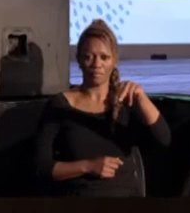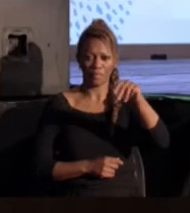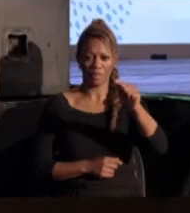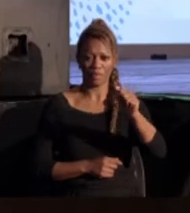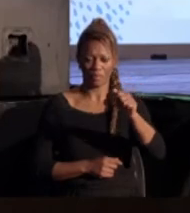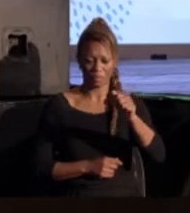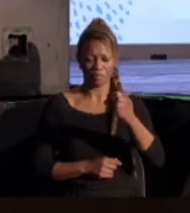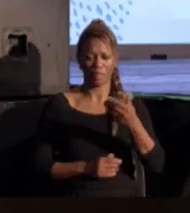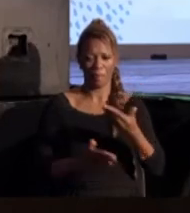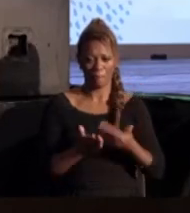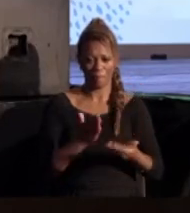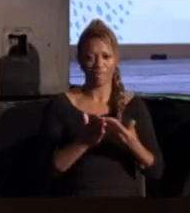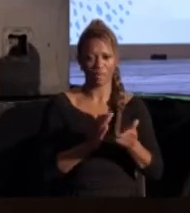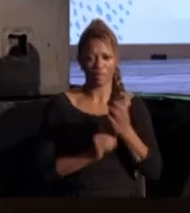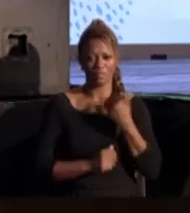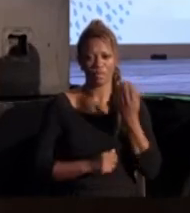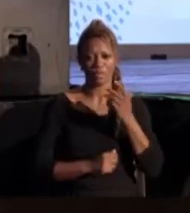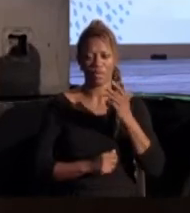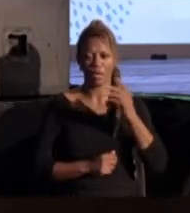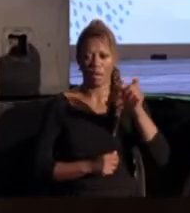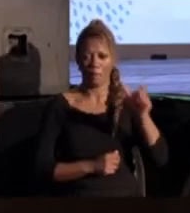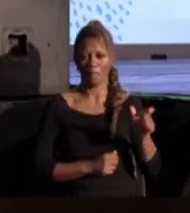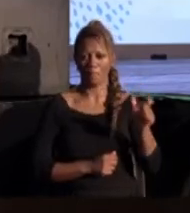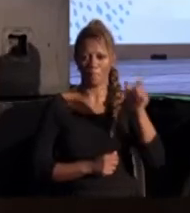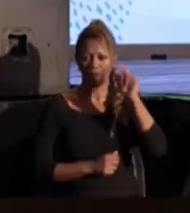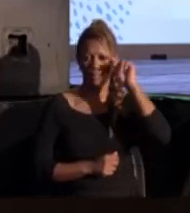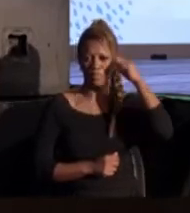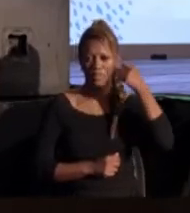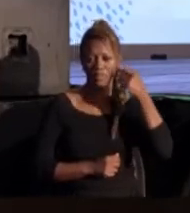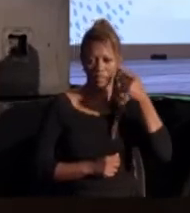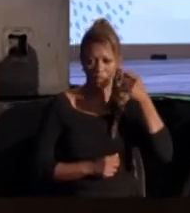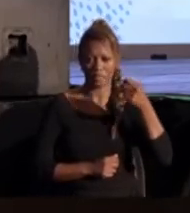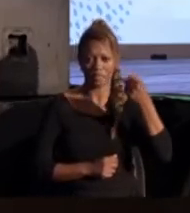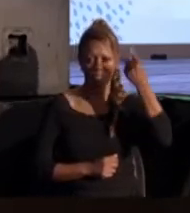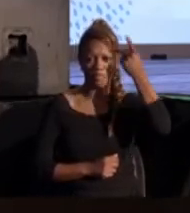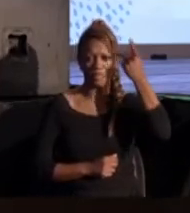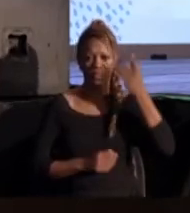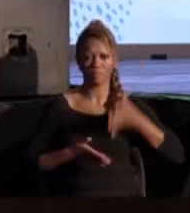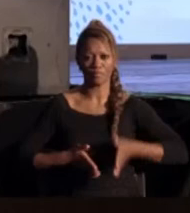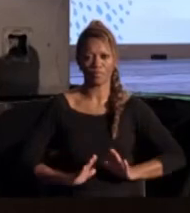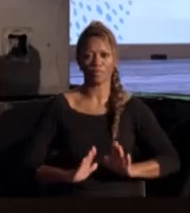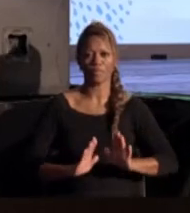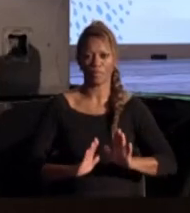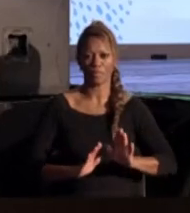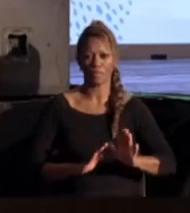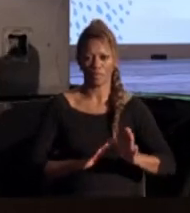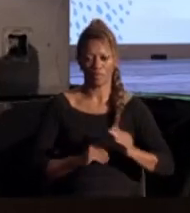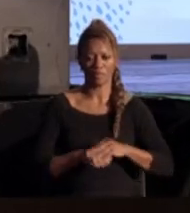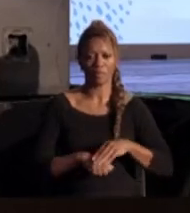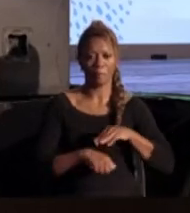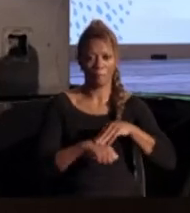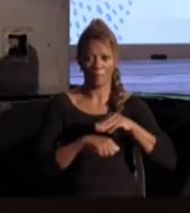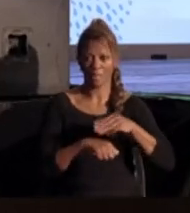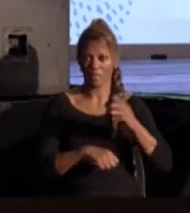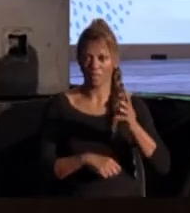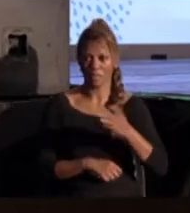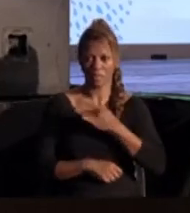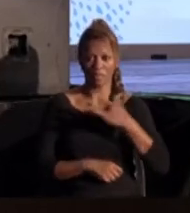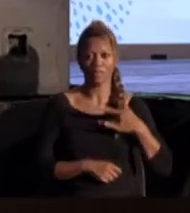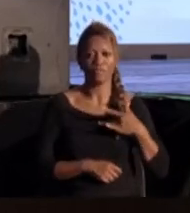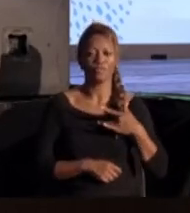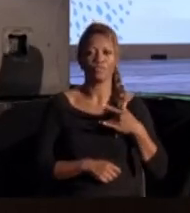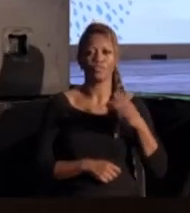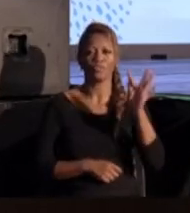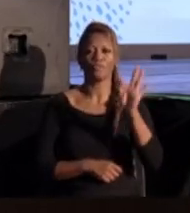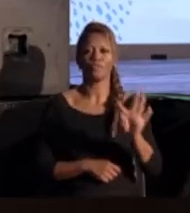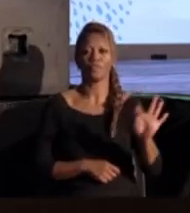e Alves, mulher negra, paulista, odontopediatra, mestre em Ciências da Saúde pela Faculdade